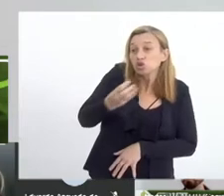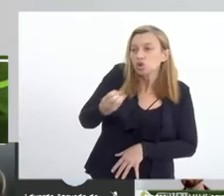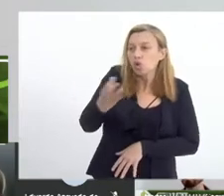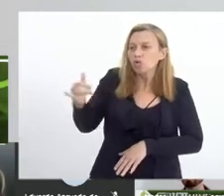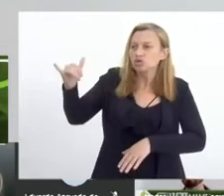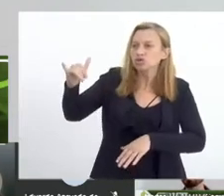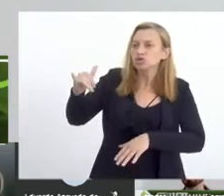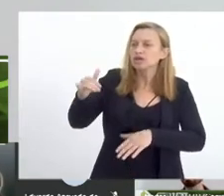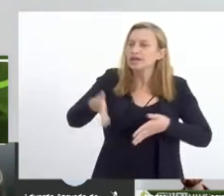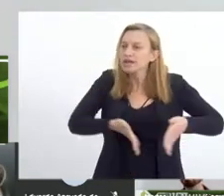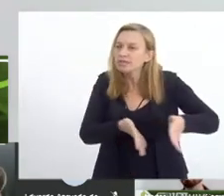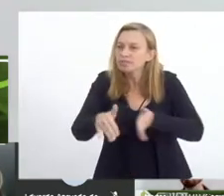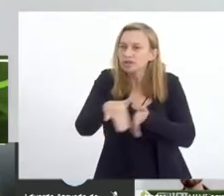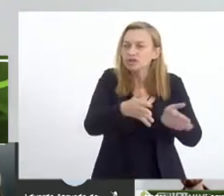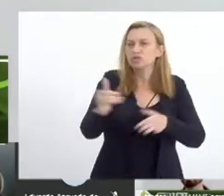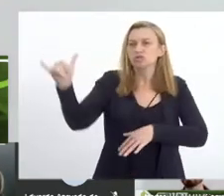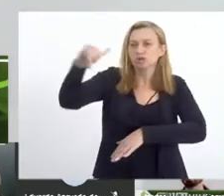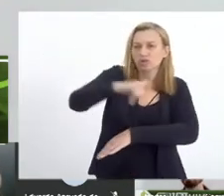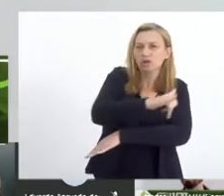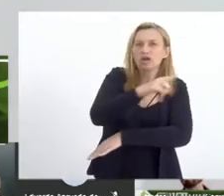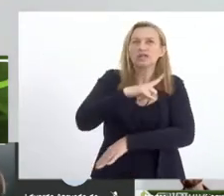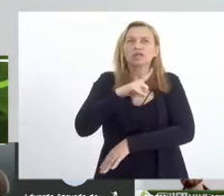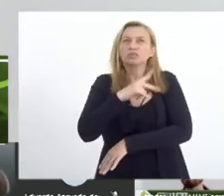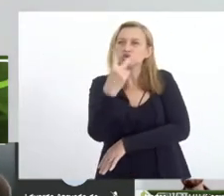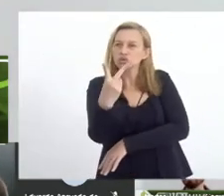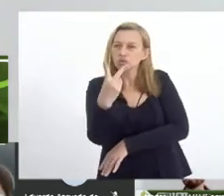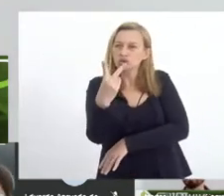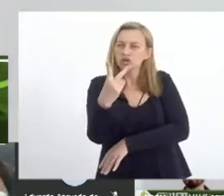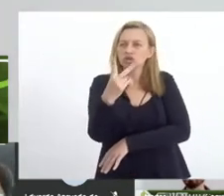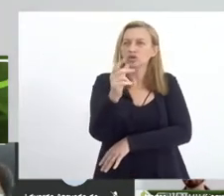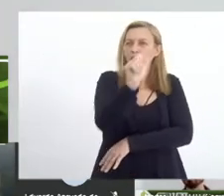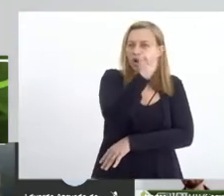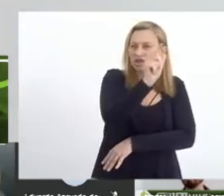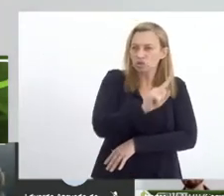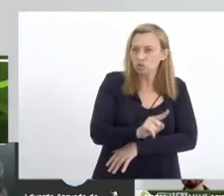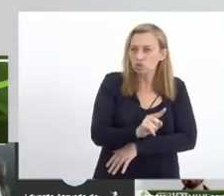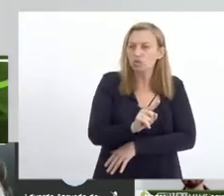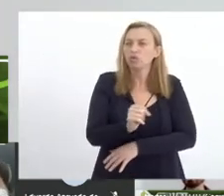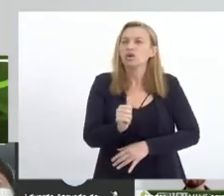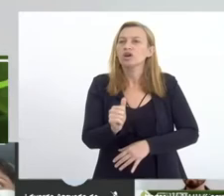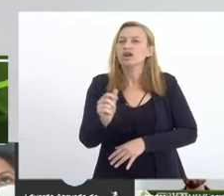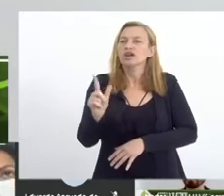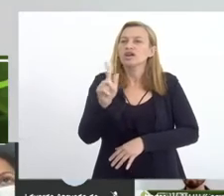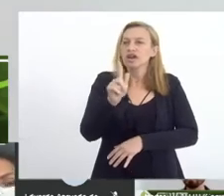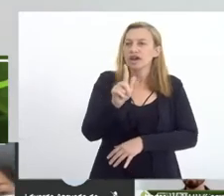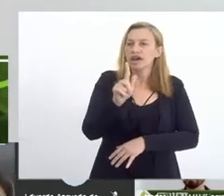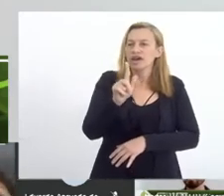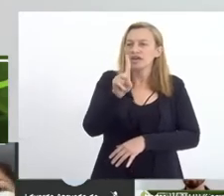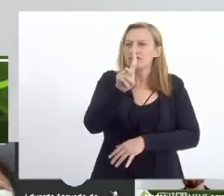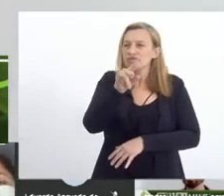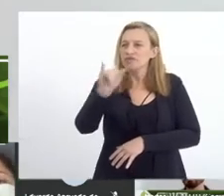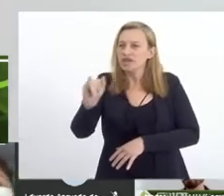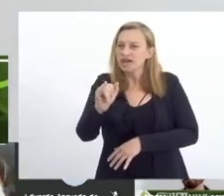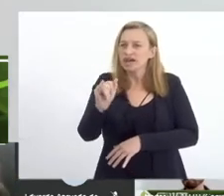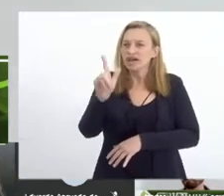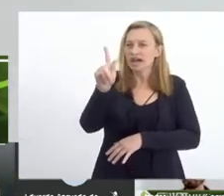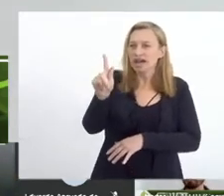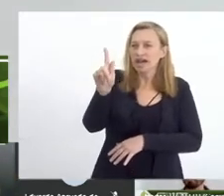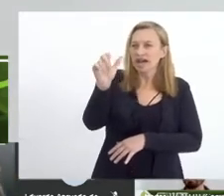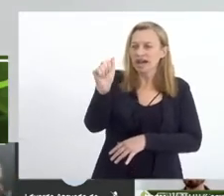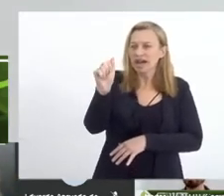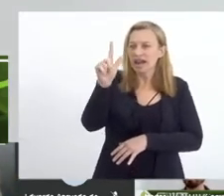Macaé, nós estamos com 2 voos diários com a Azul, tudo via Galeão. Estamos aí com a visão para poder